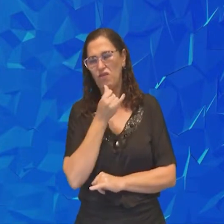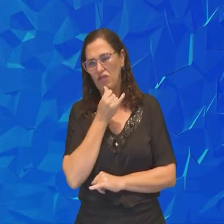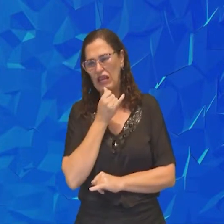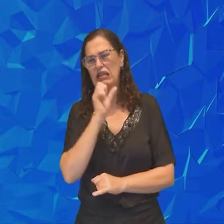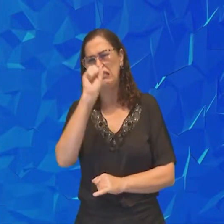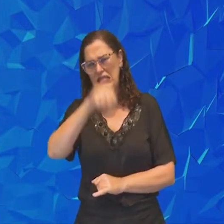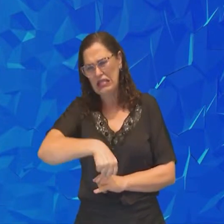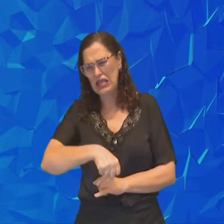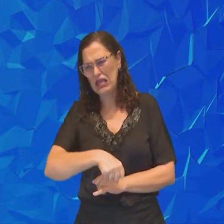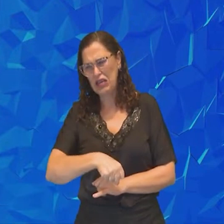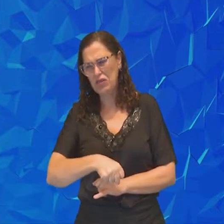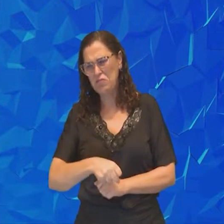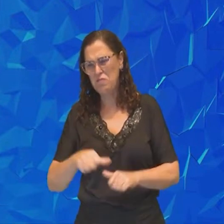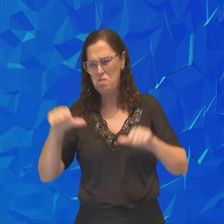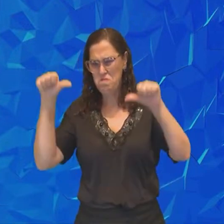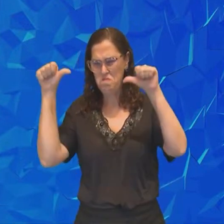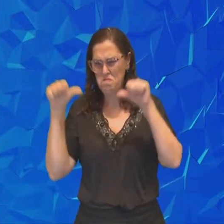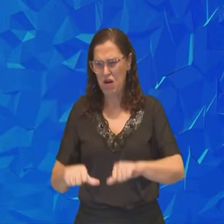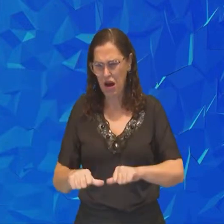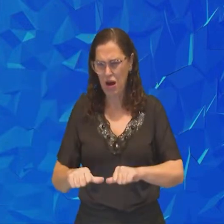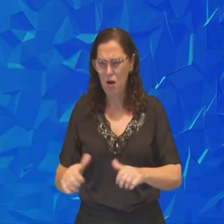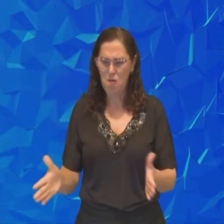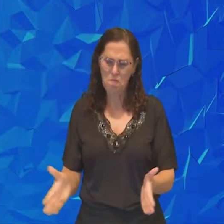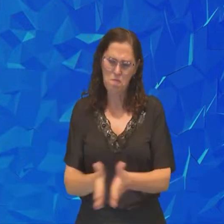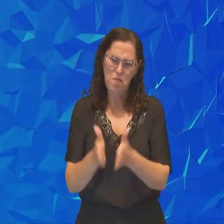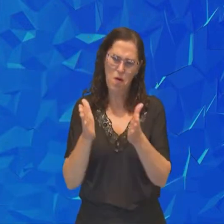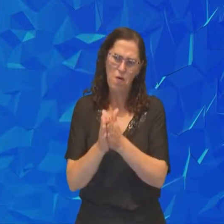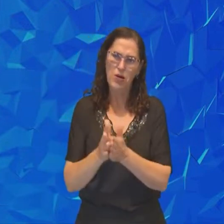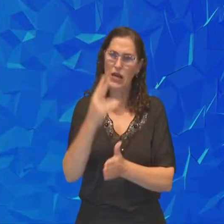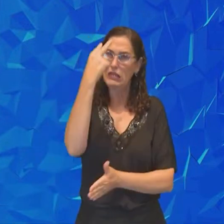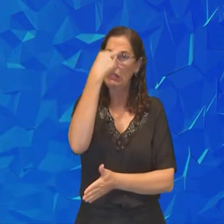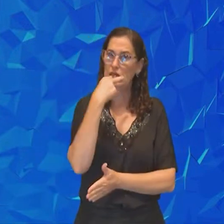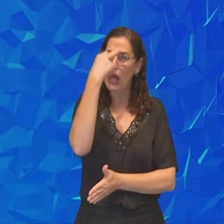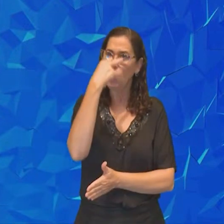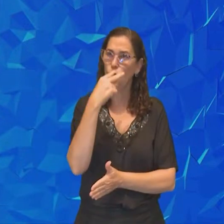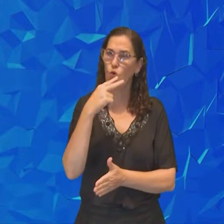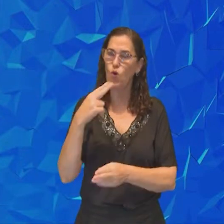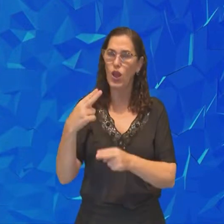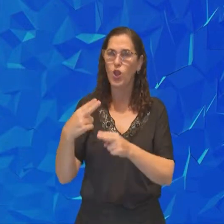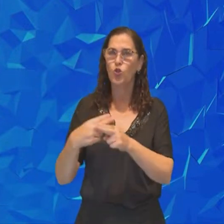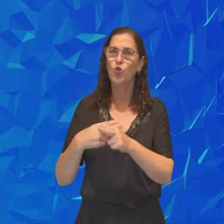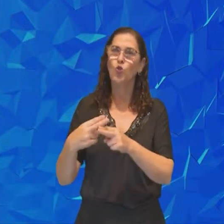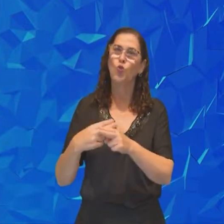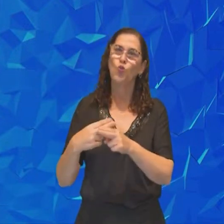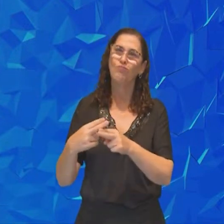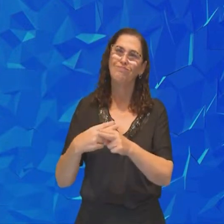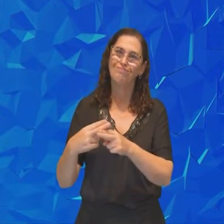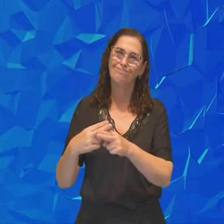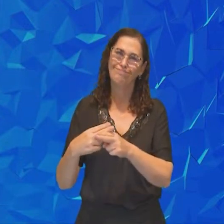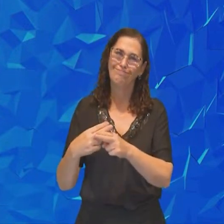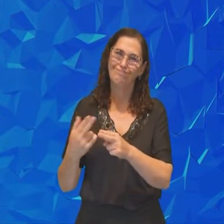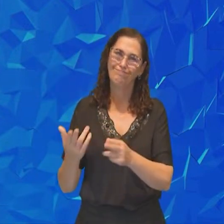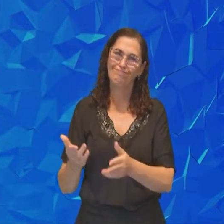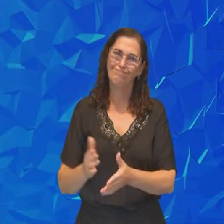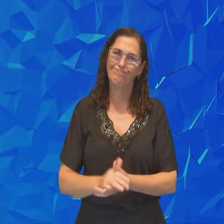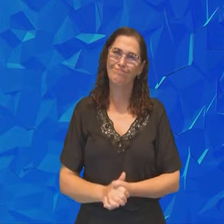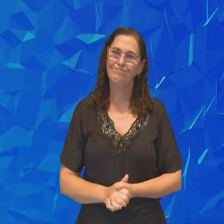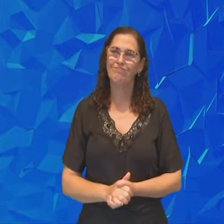sim, miserável, pobre, cego e nu.